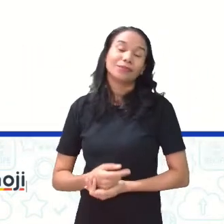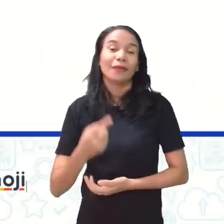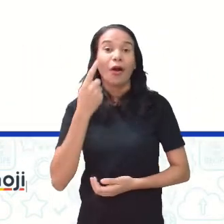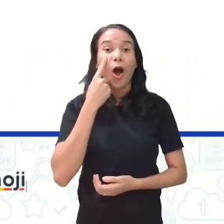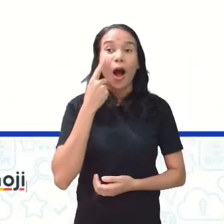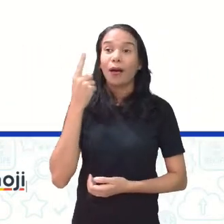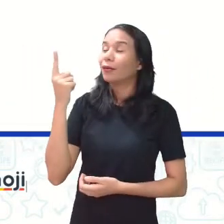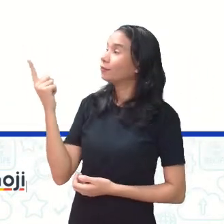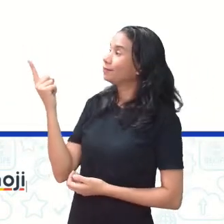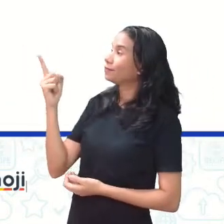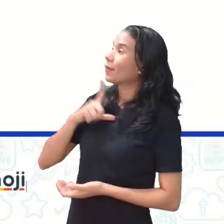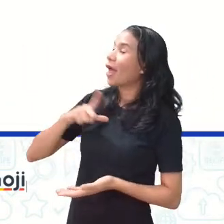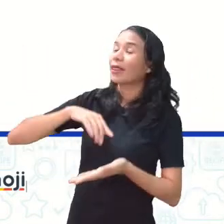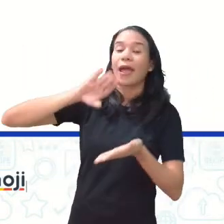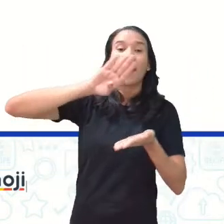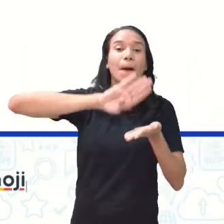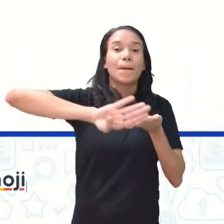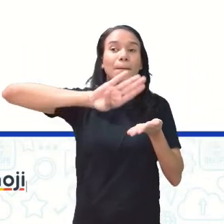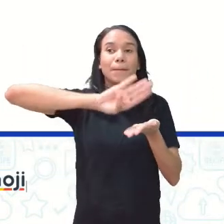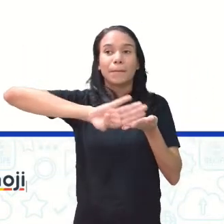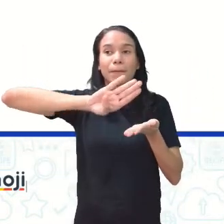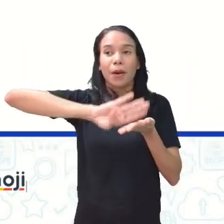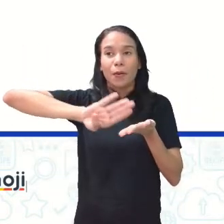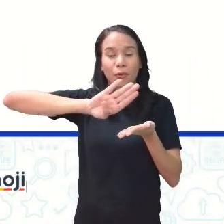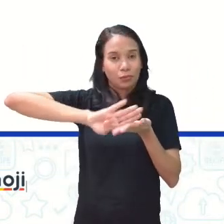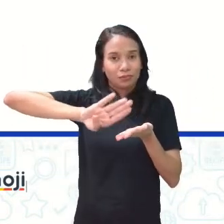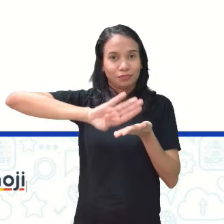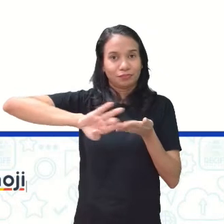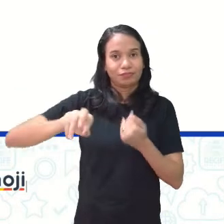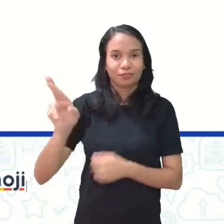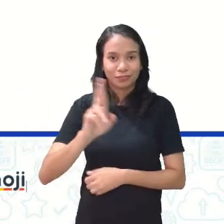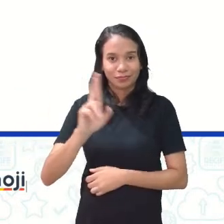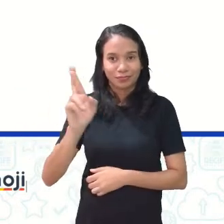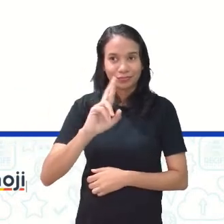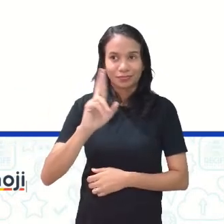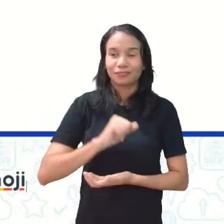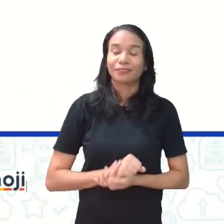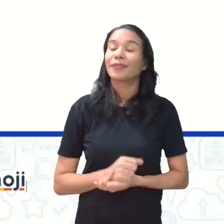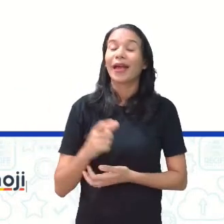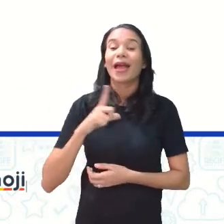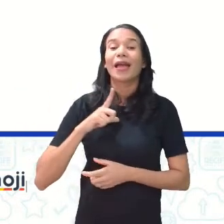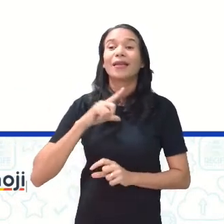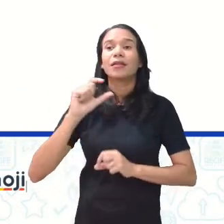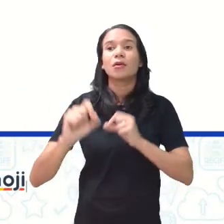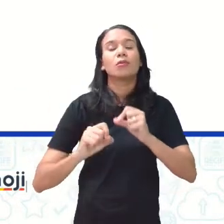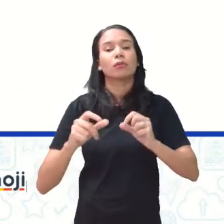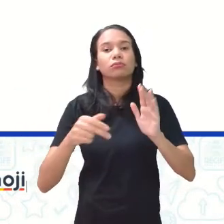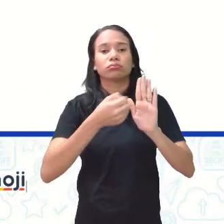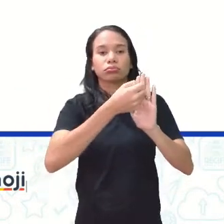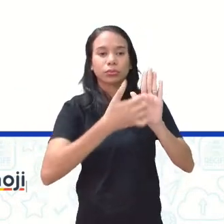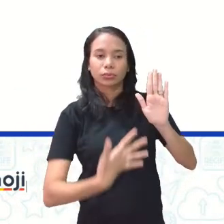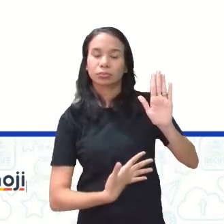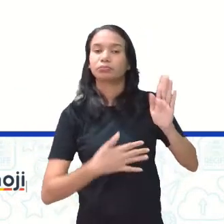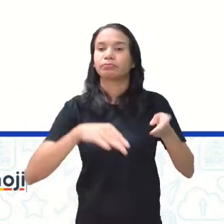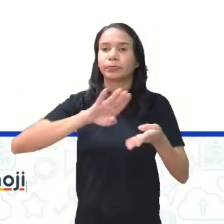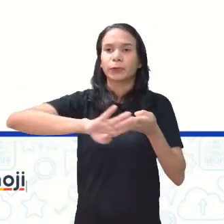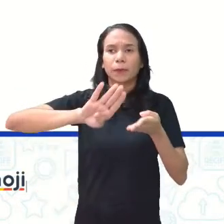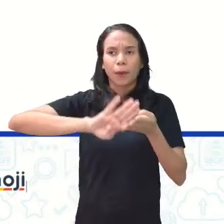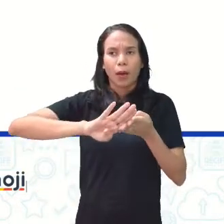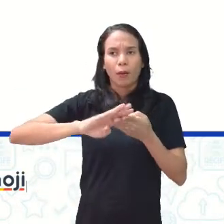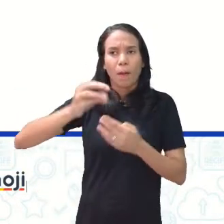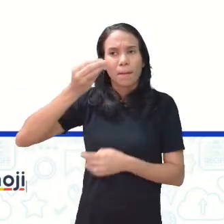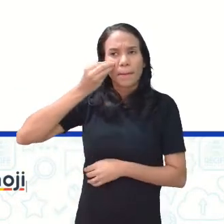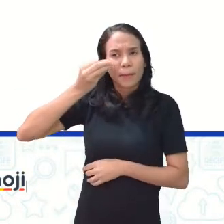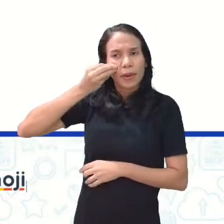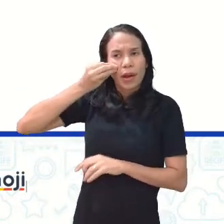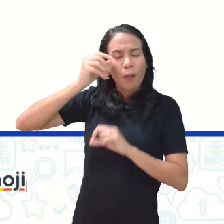aí. Eu tenho o banco, certo? Banco Real Mais e o extrato bancário de uma pessoa, certo? Nota que,